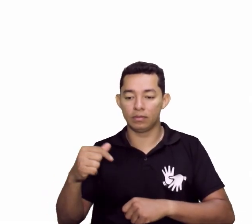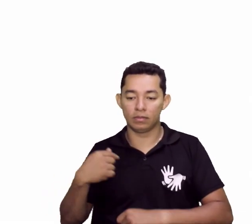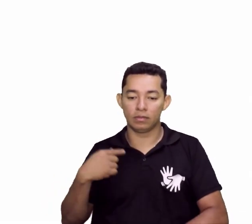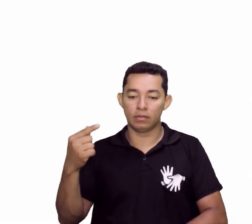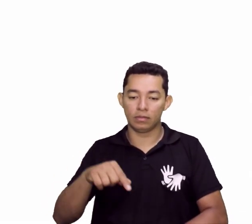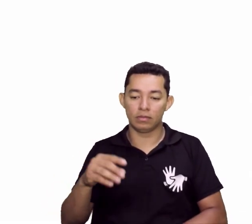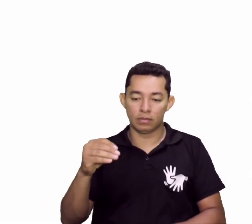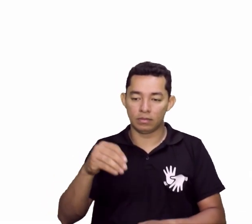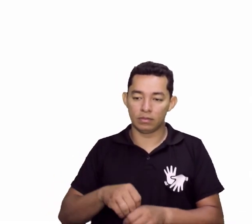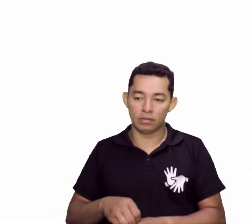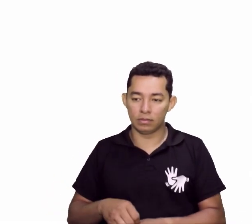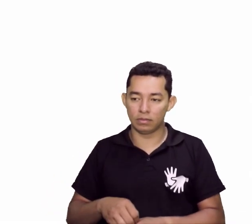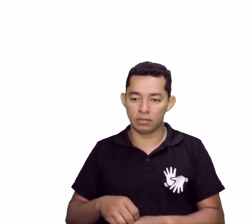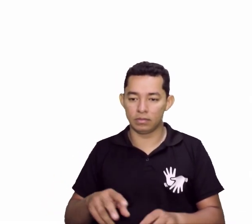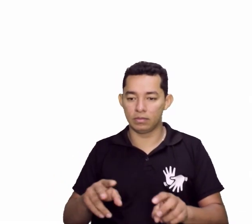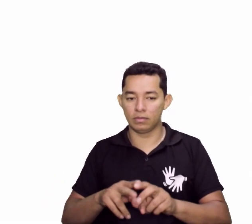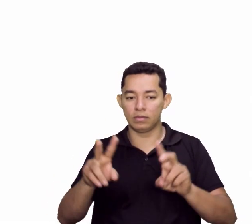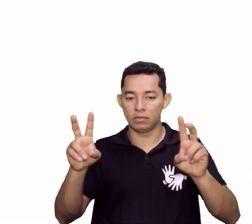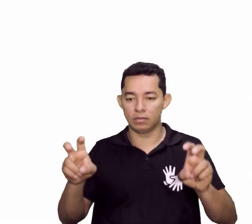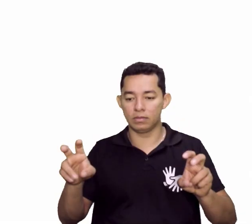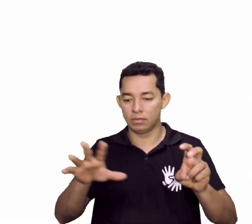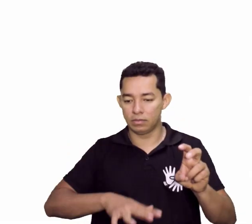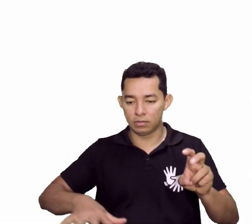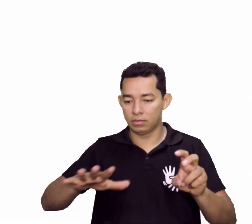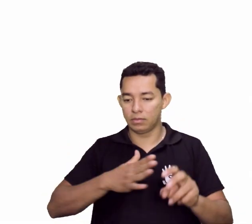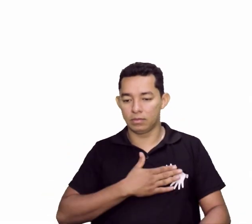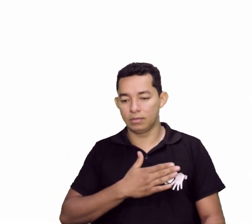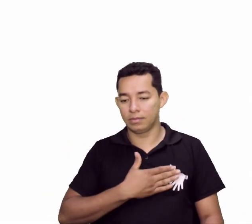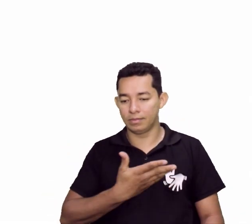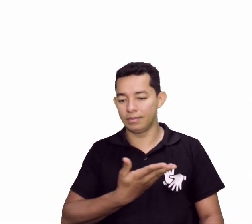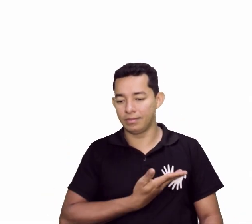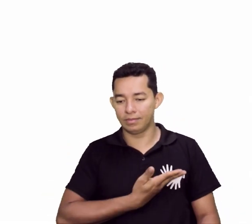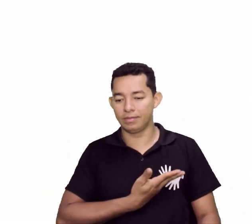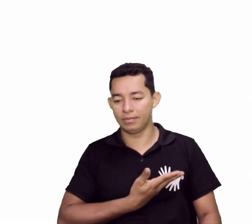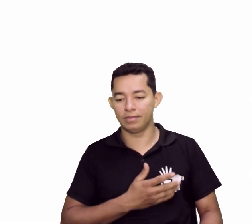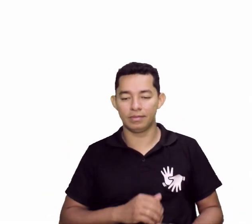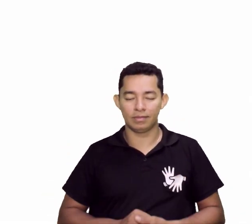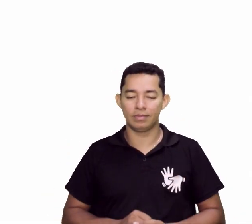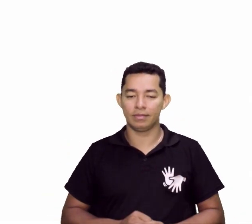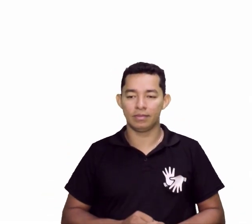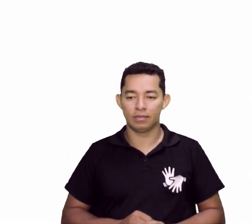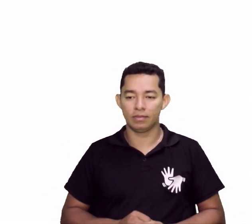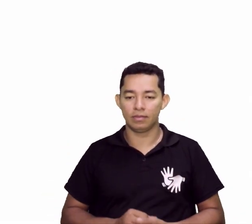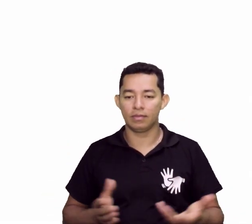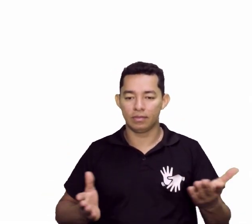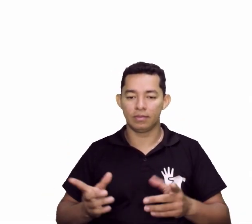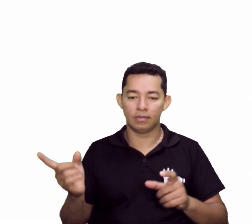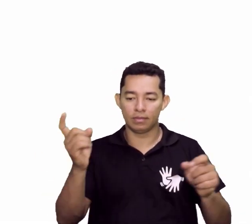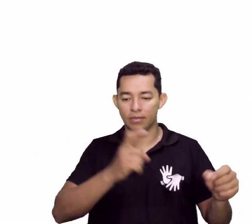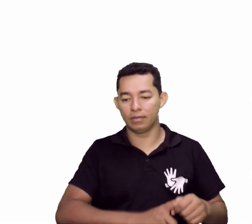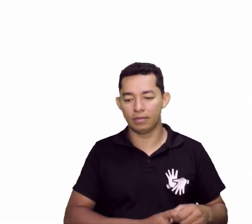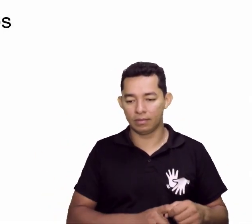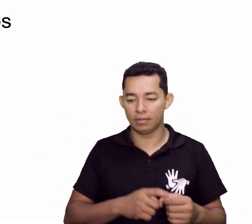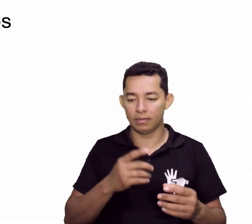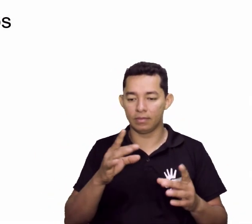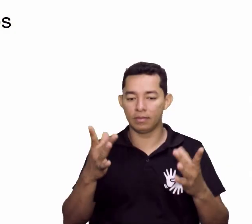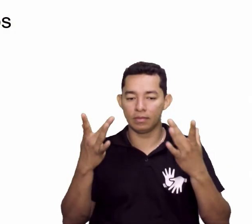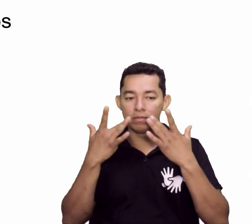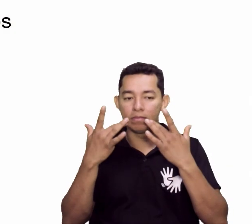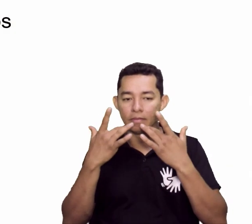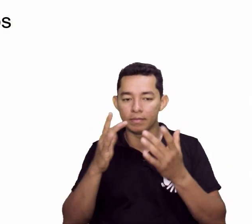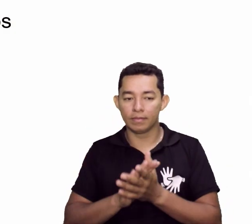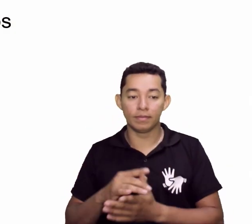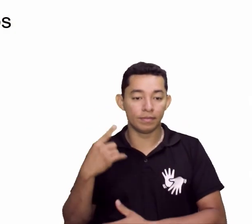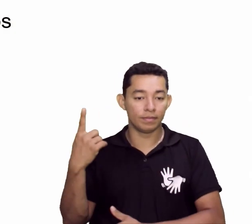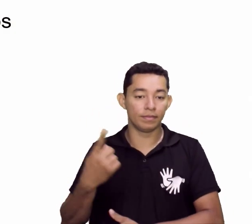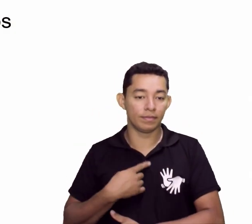estou adentrando aí na área dos meus colegas, né? Vamos voltar para a parte das artes. A nossa última